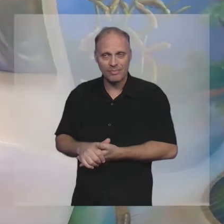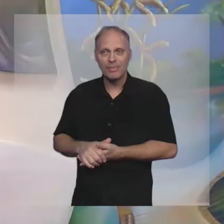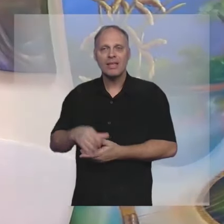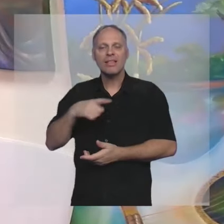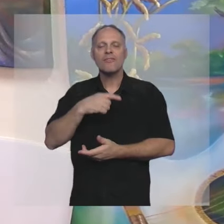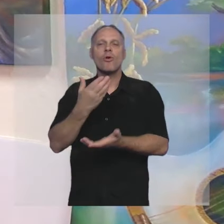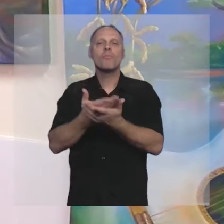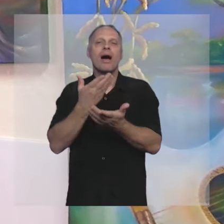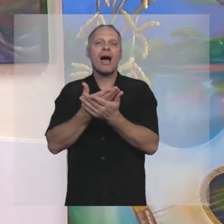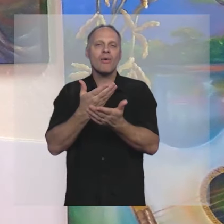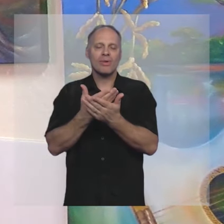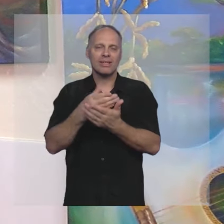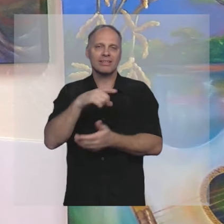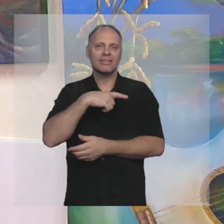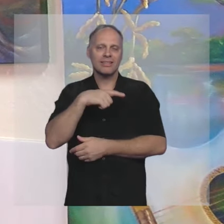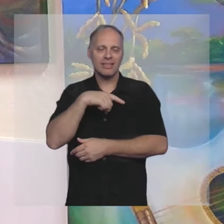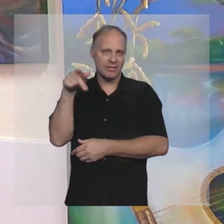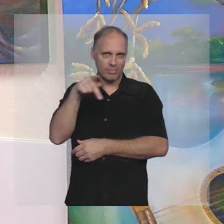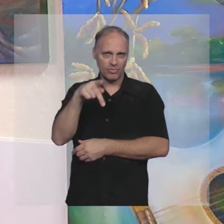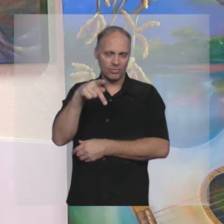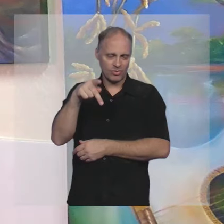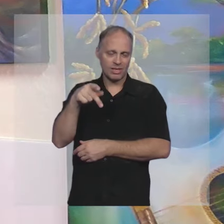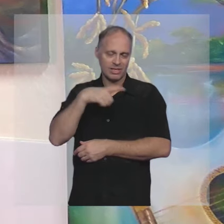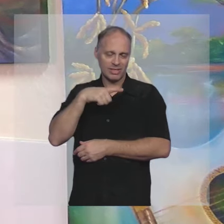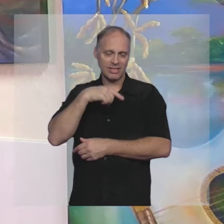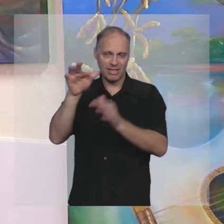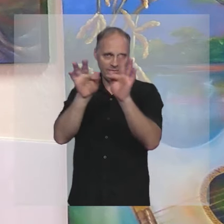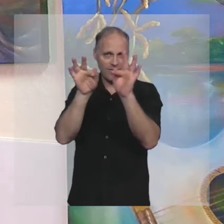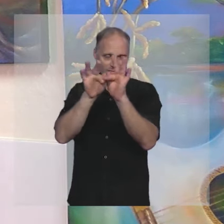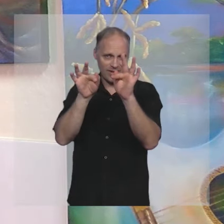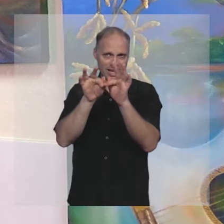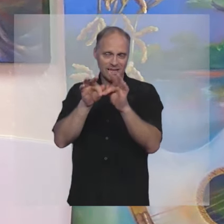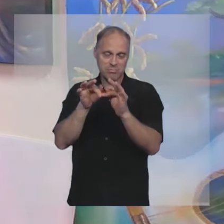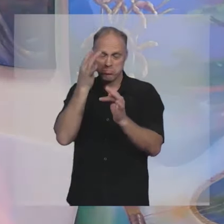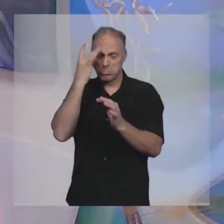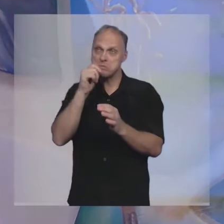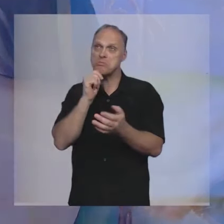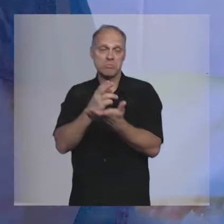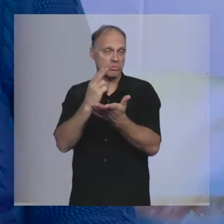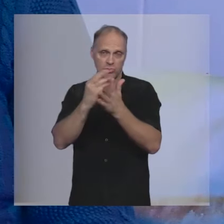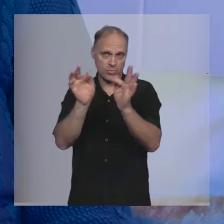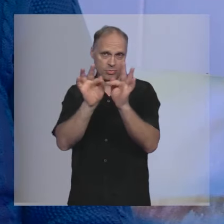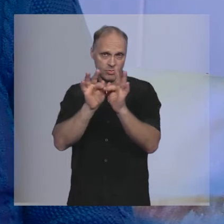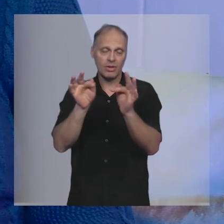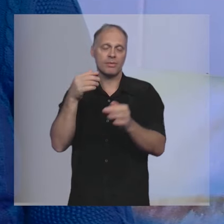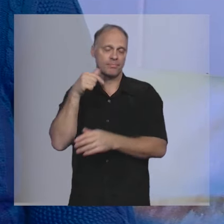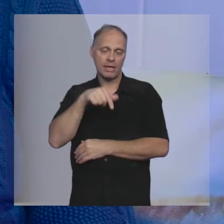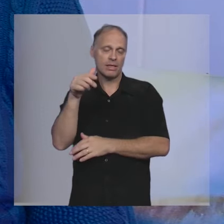Durante uma aula com a Lourdes Blaut, que trabalha lá na Fevalha, diretora, até eu acho, não sei se ainda é,